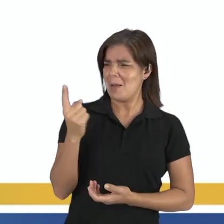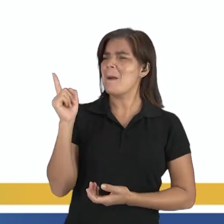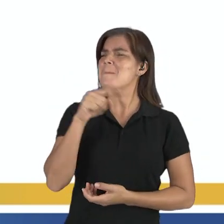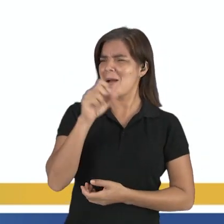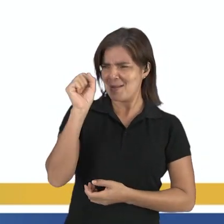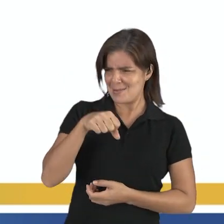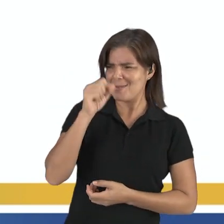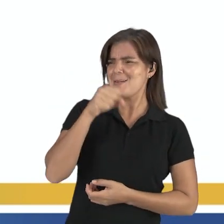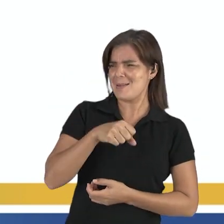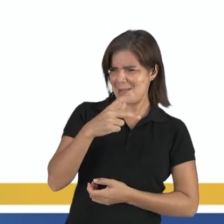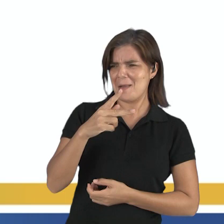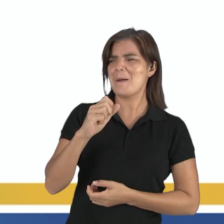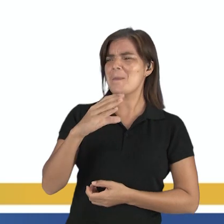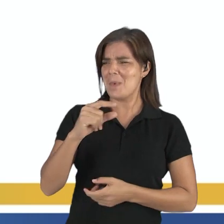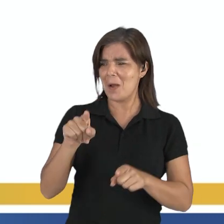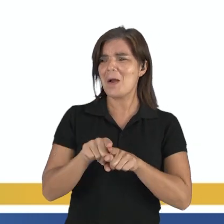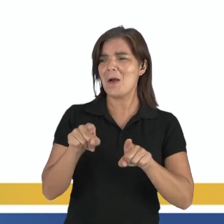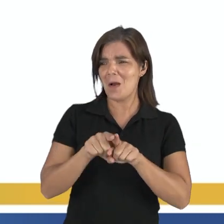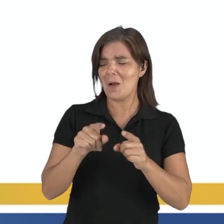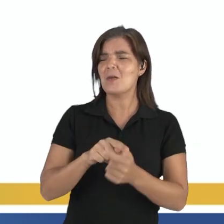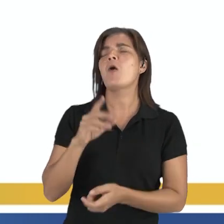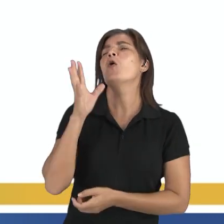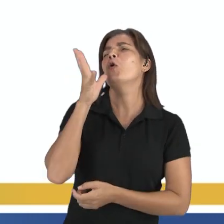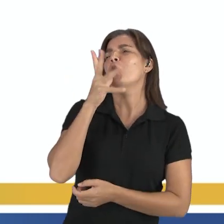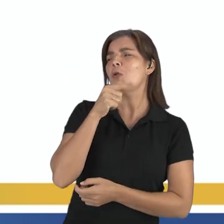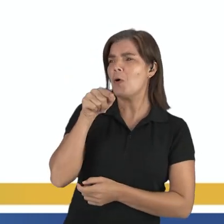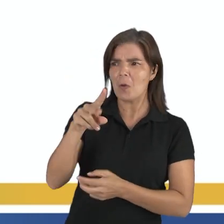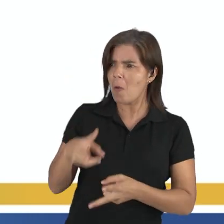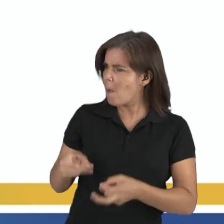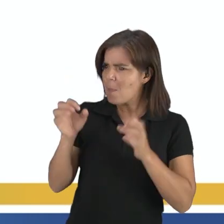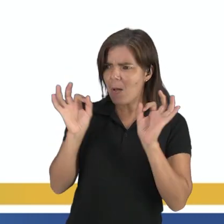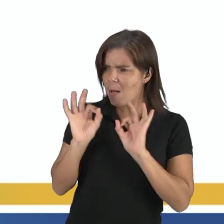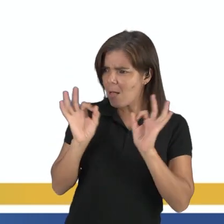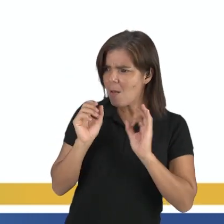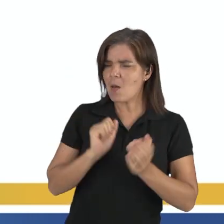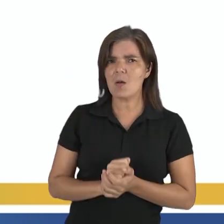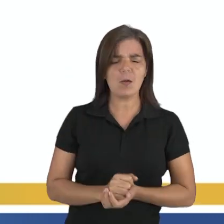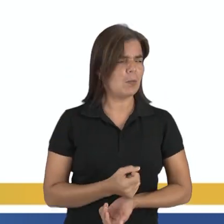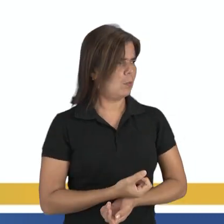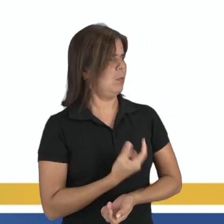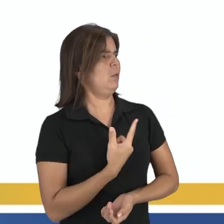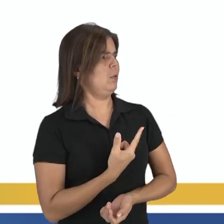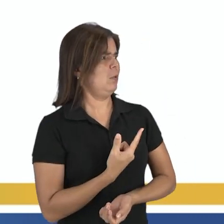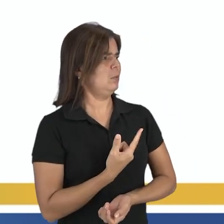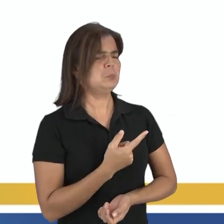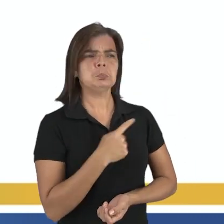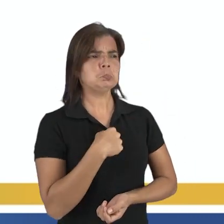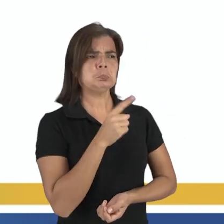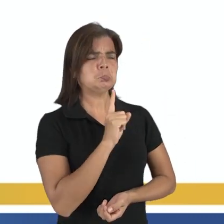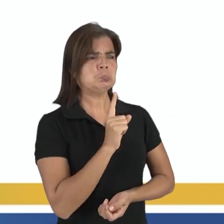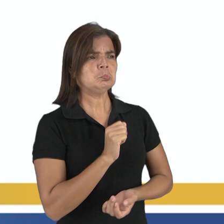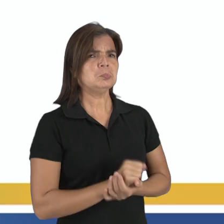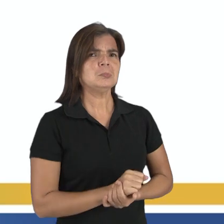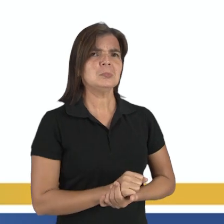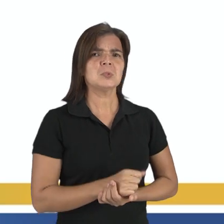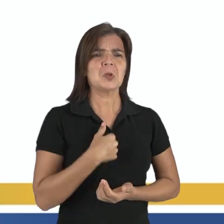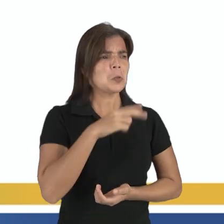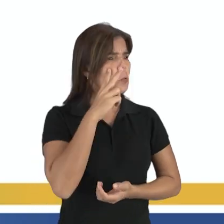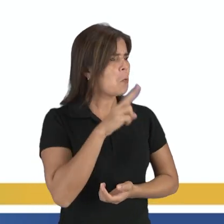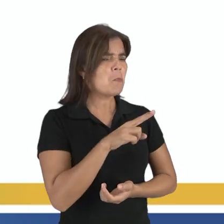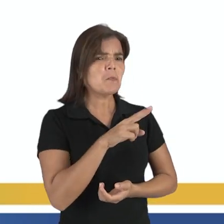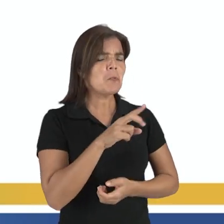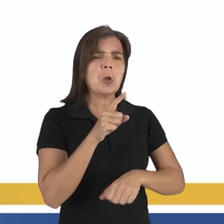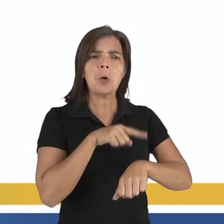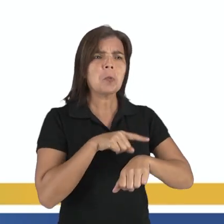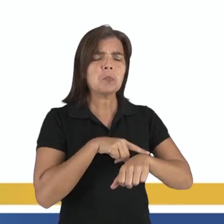Passou sim, pá! Passou um bom tempão! Você não percebeu, não? Hã? Ah, não. Eu não vi